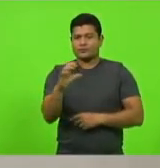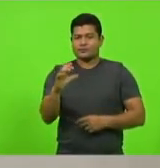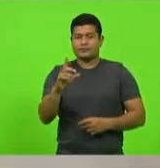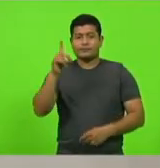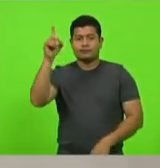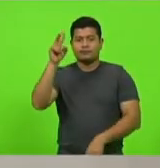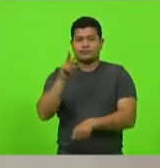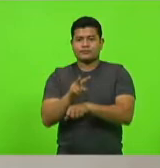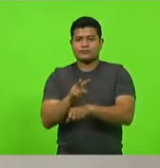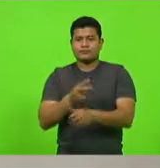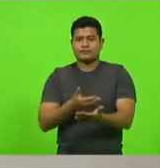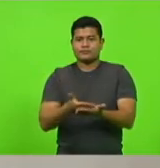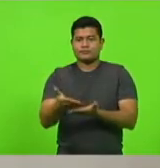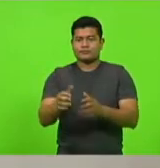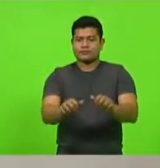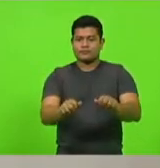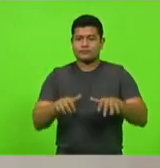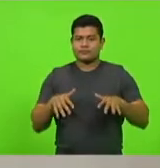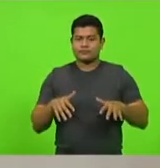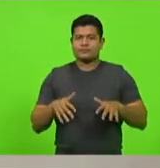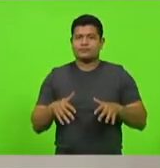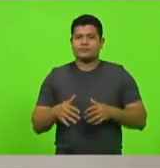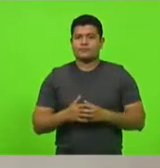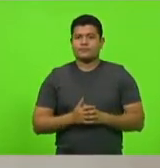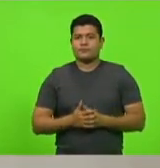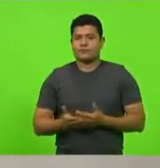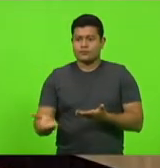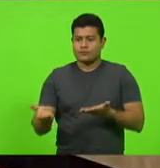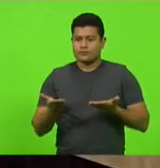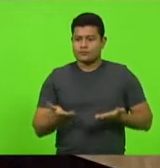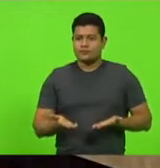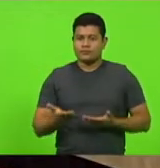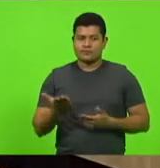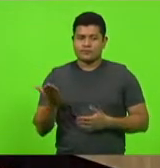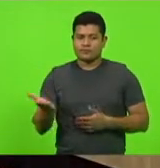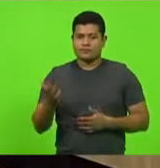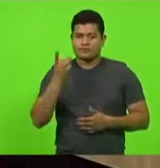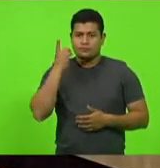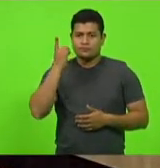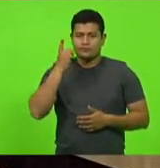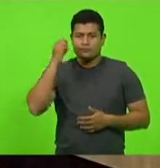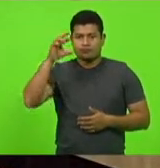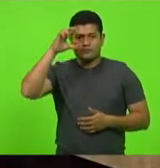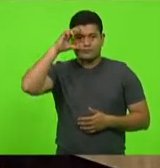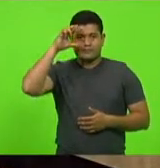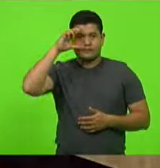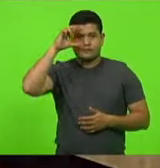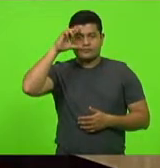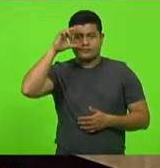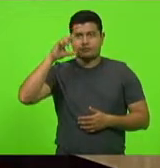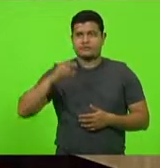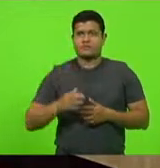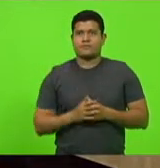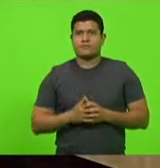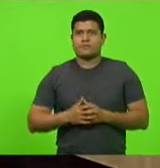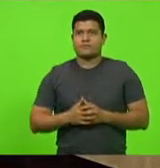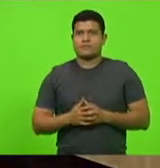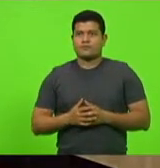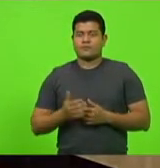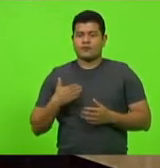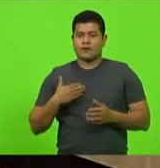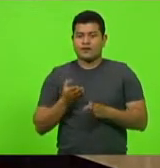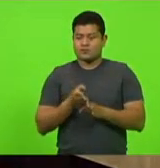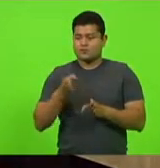Sobre a proteção de Deus, declaro aberta a presente sessão. Convido o senhor Ricardo Alba, nosso deputado que está ao nosso